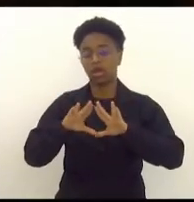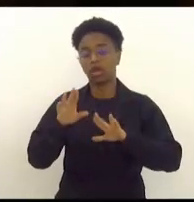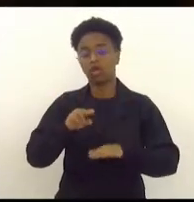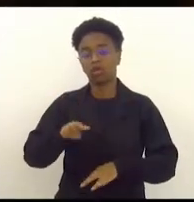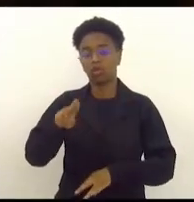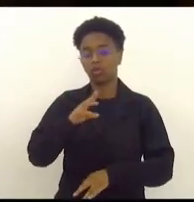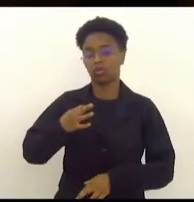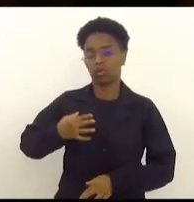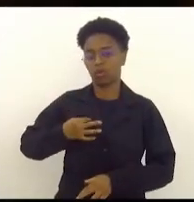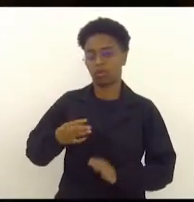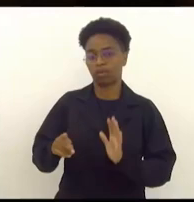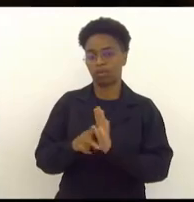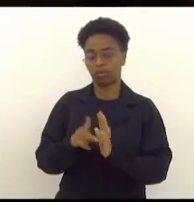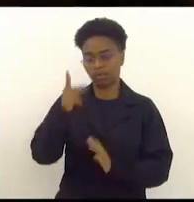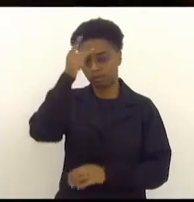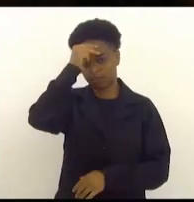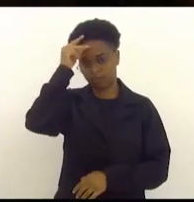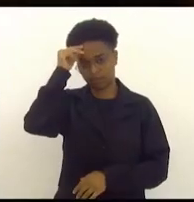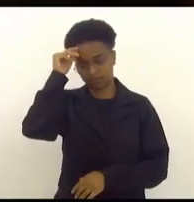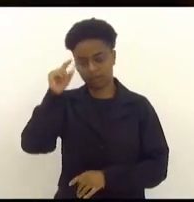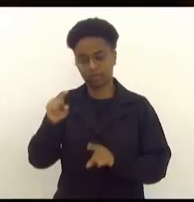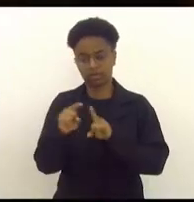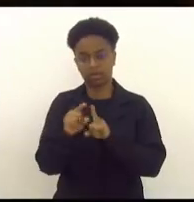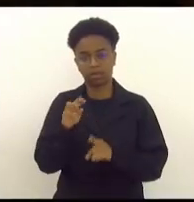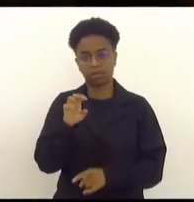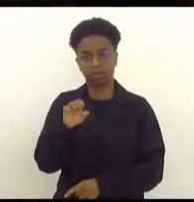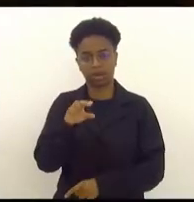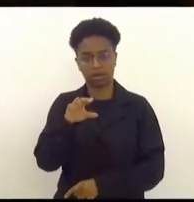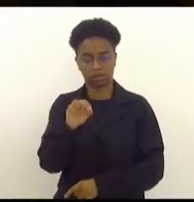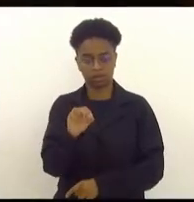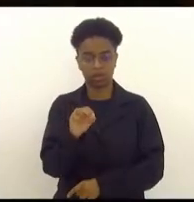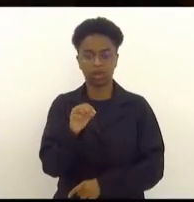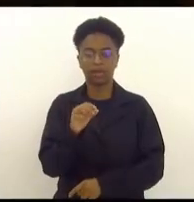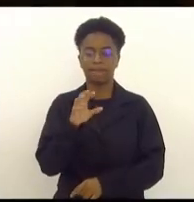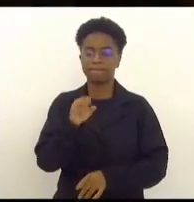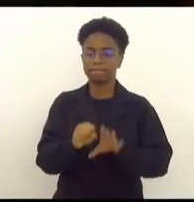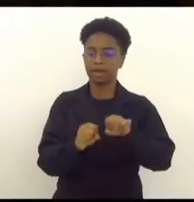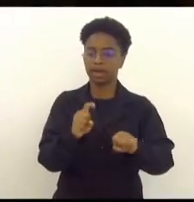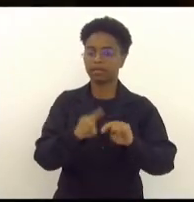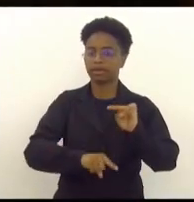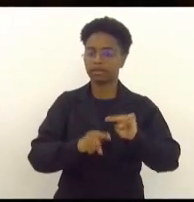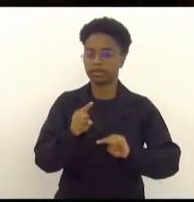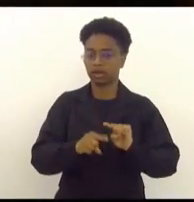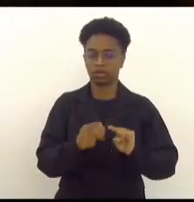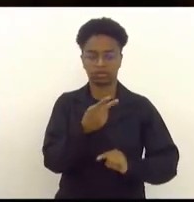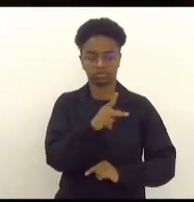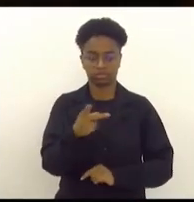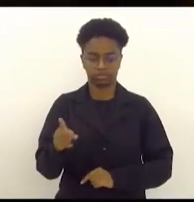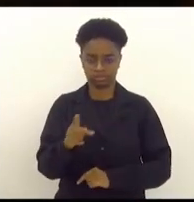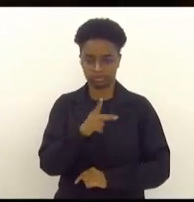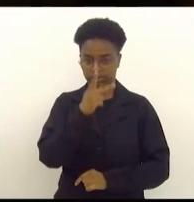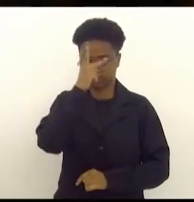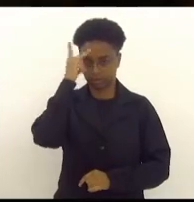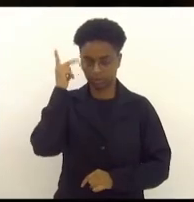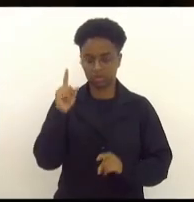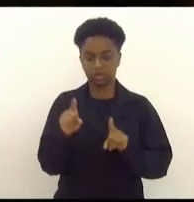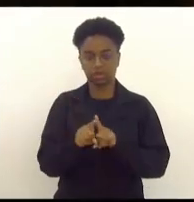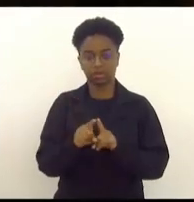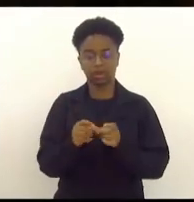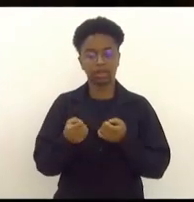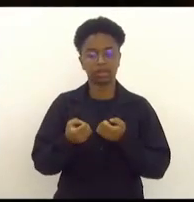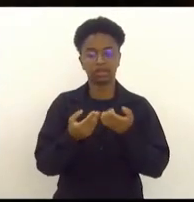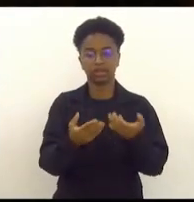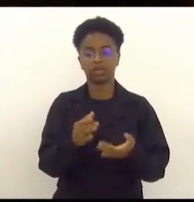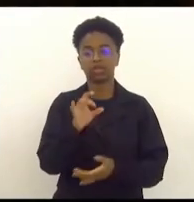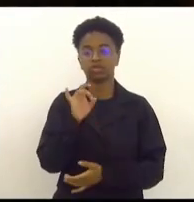Eduardo Paes e do Senhor Breno Carnevalli tomam mercadorias das pessoas lhes entregam apenas